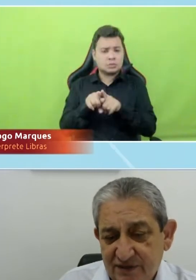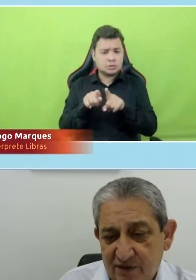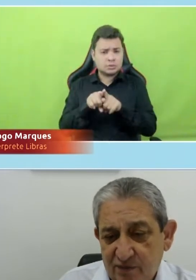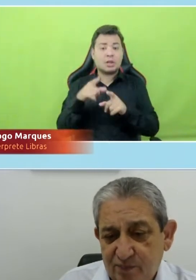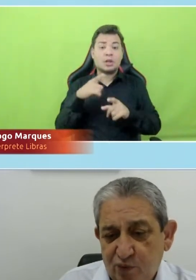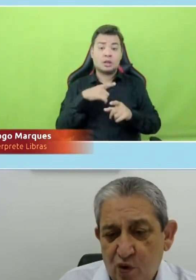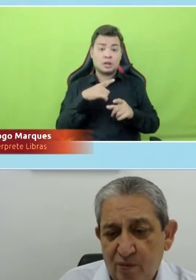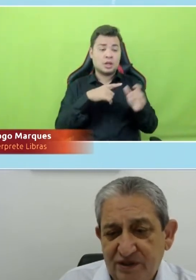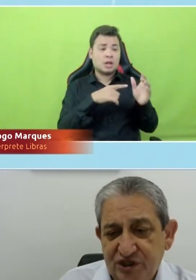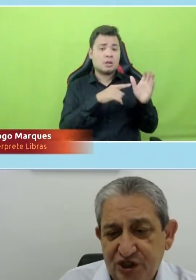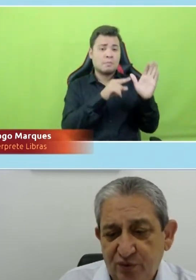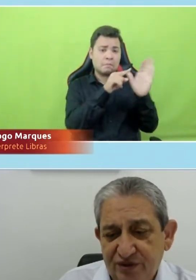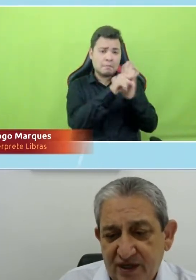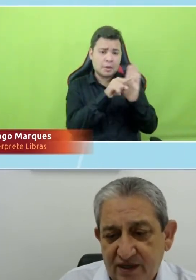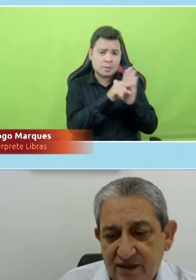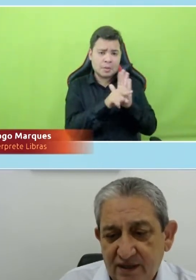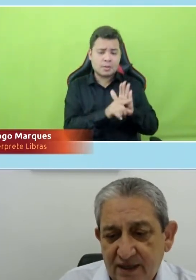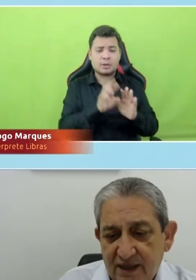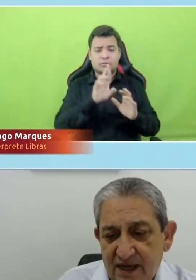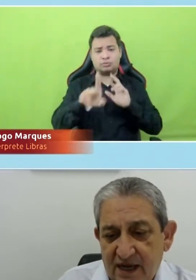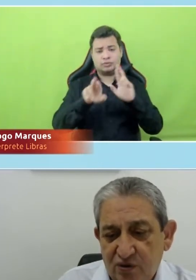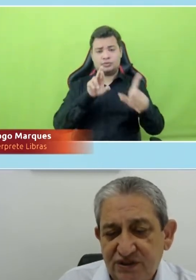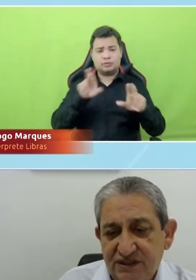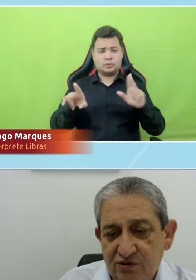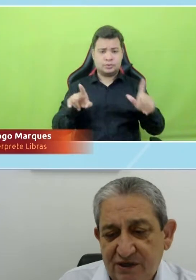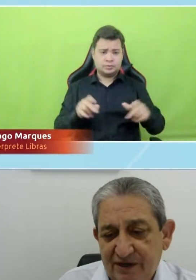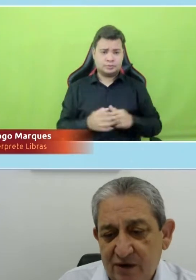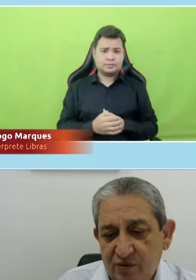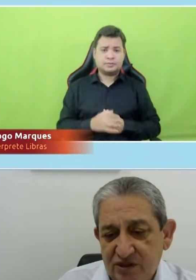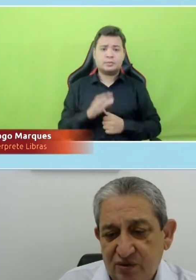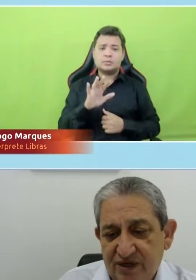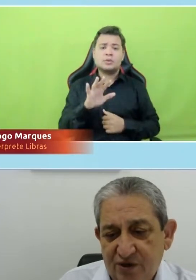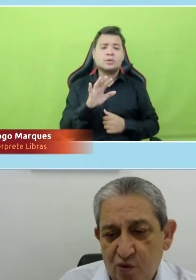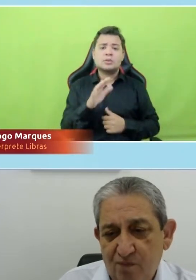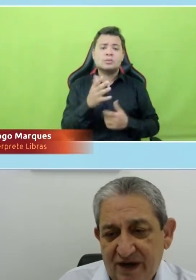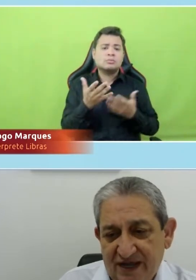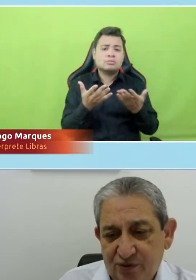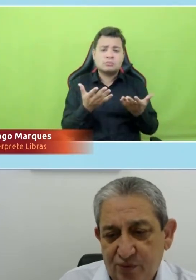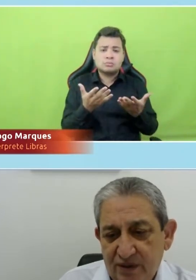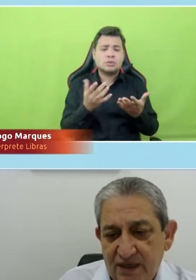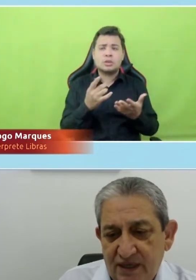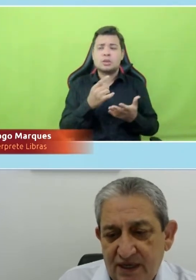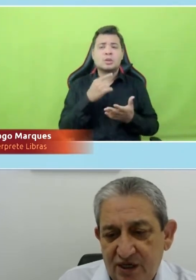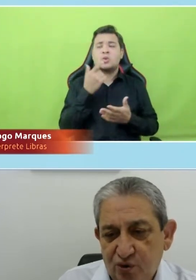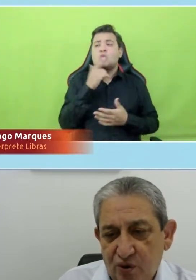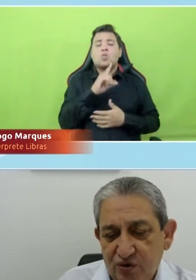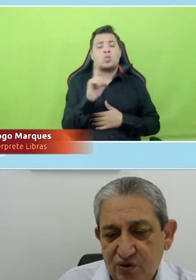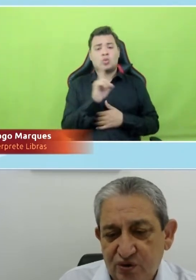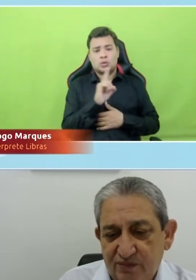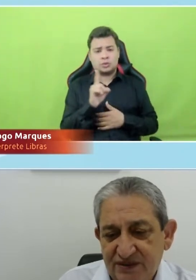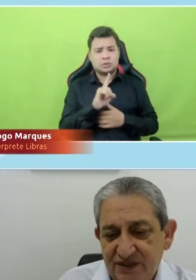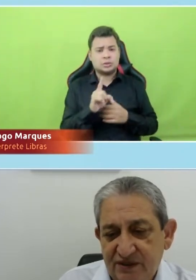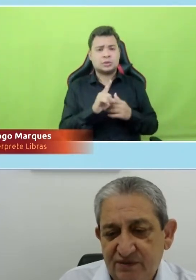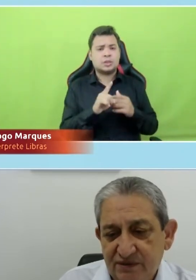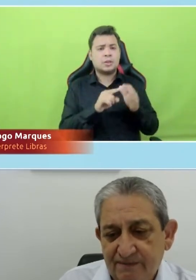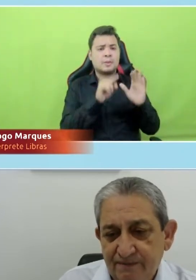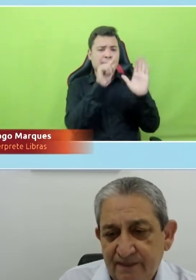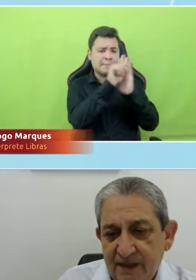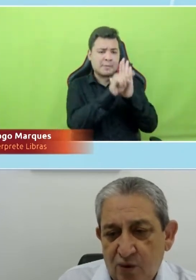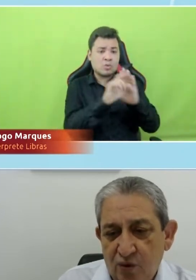diferenciados. Então, como a gente não tem a condição de aplicar um questionário completo em todos os